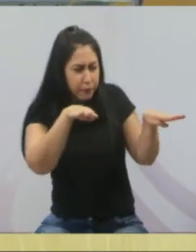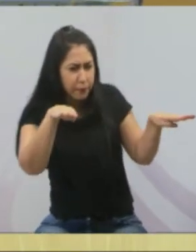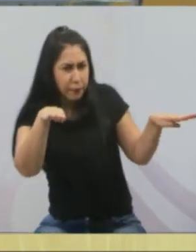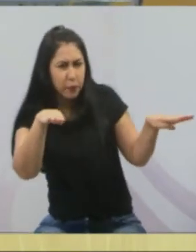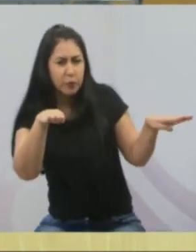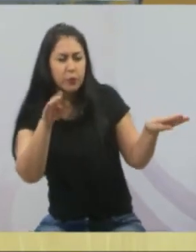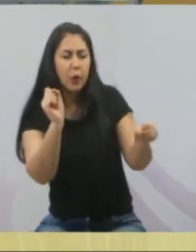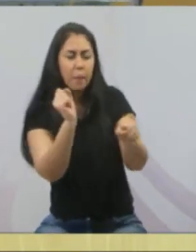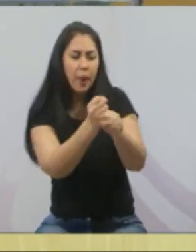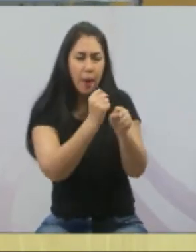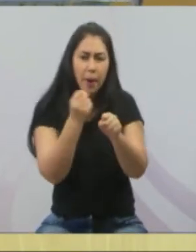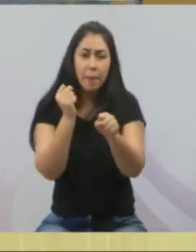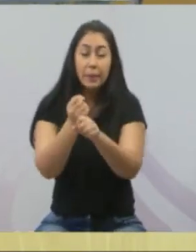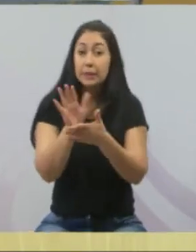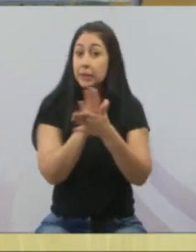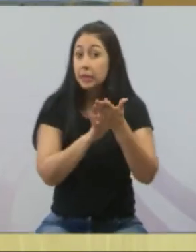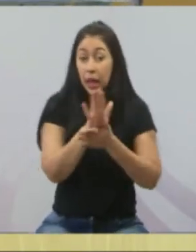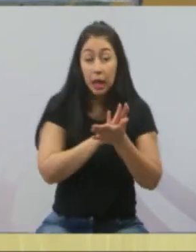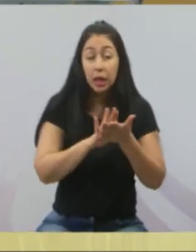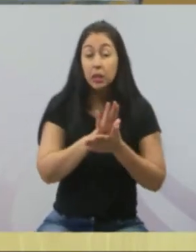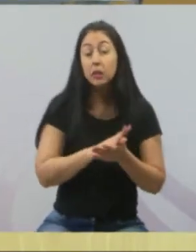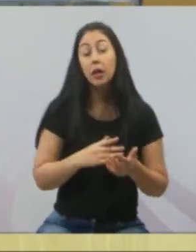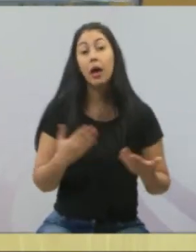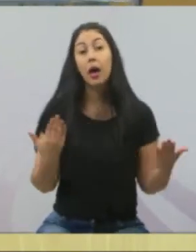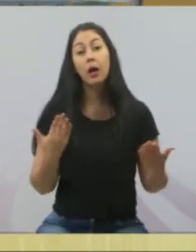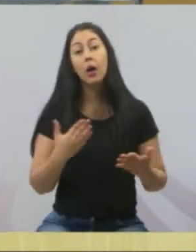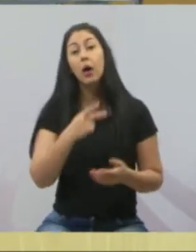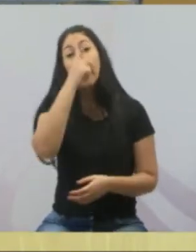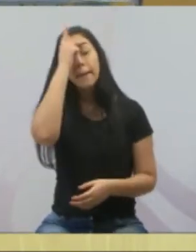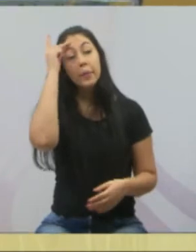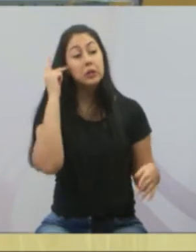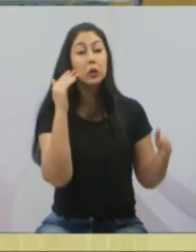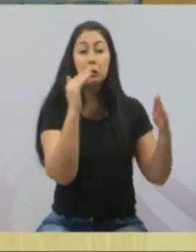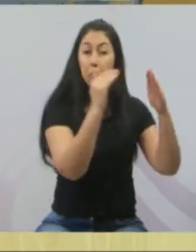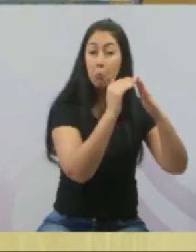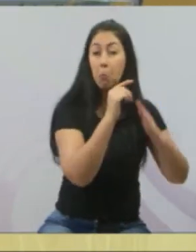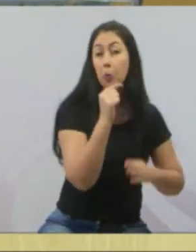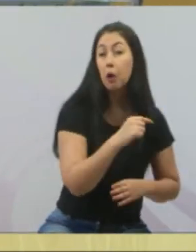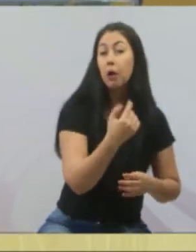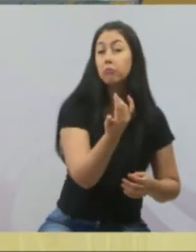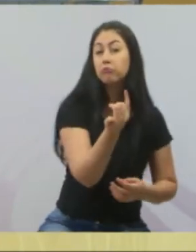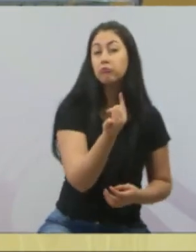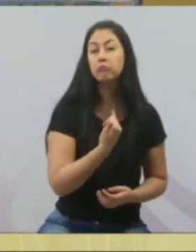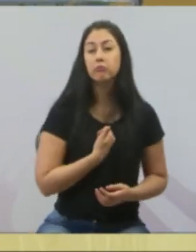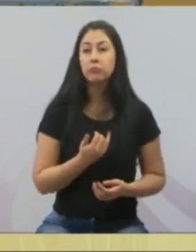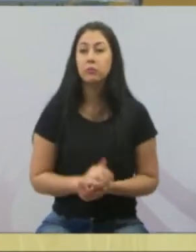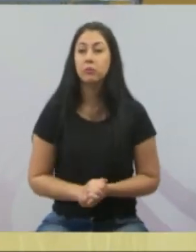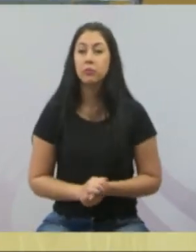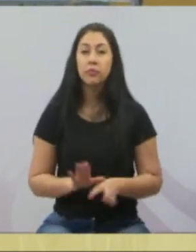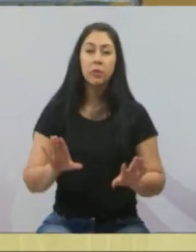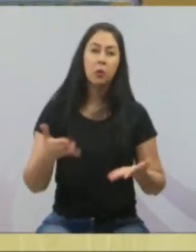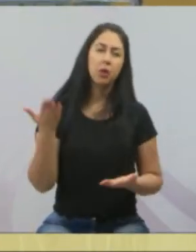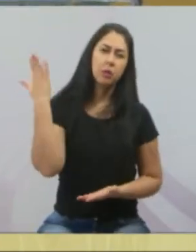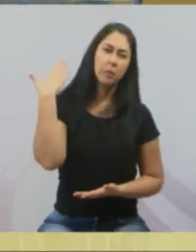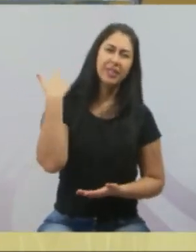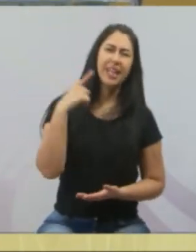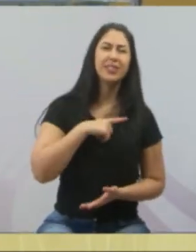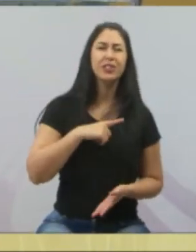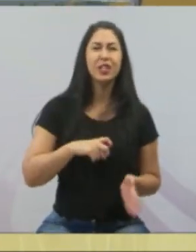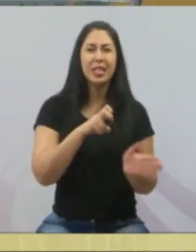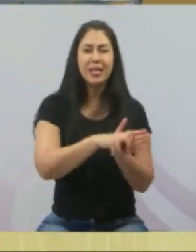nome da cidade na razão social, que os serviços prestados à sociedade jacariense deixam a população satisfeita, pois suas linhas percorrem